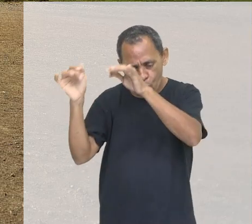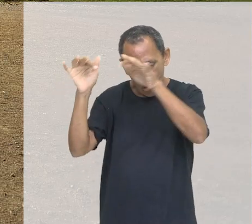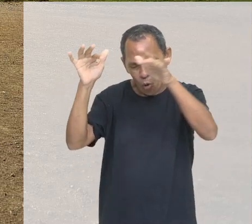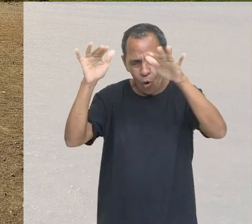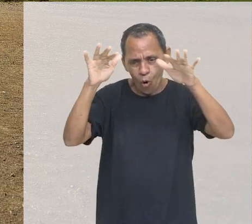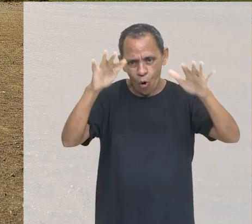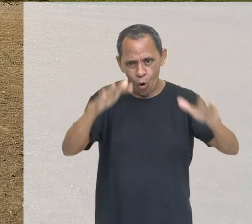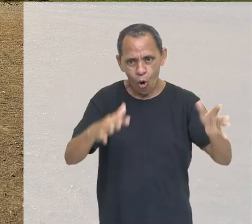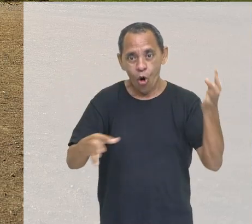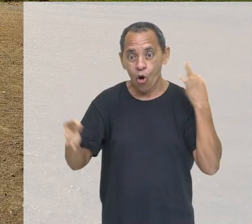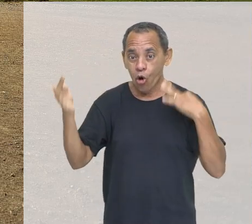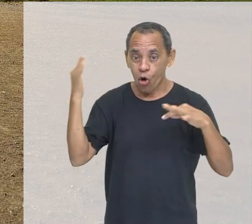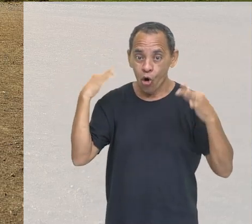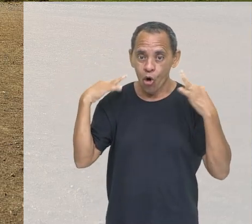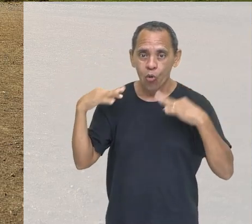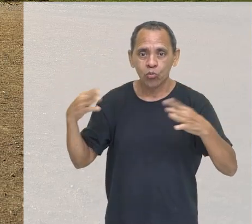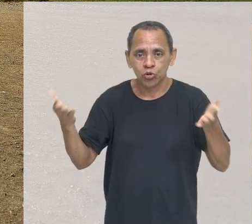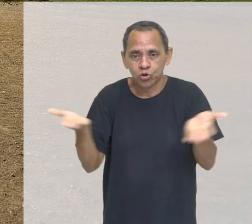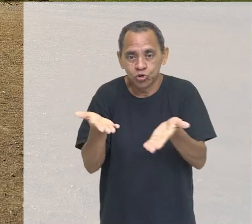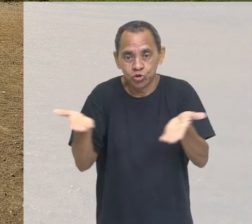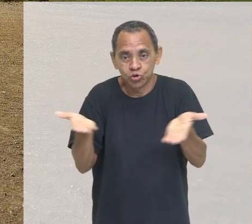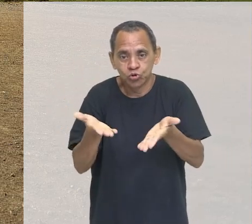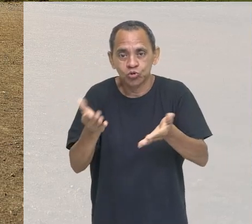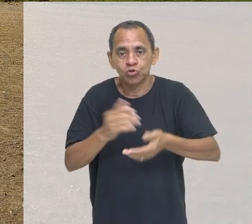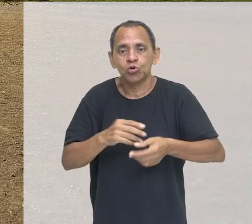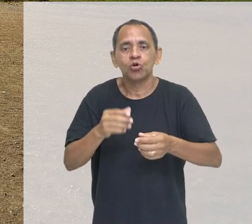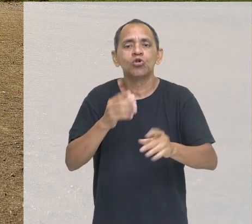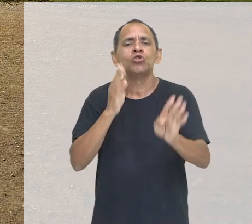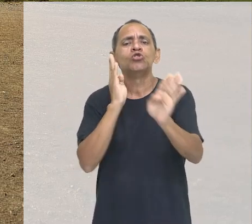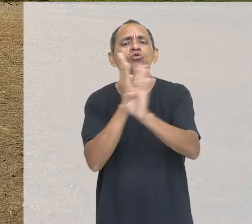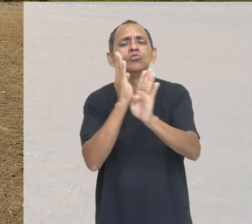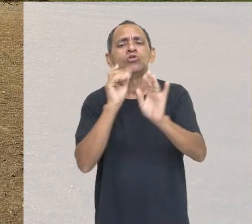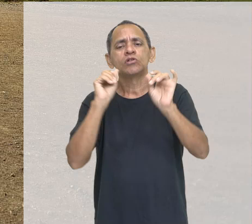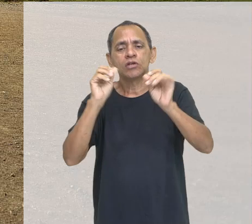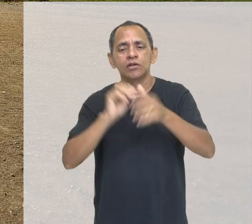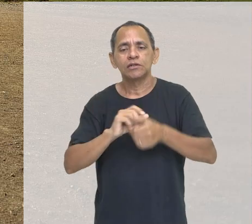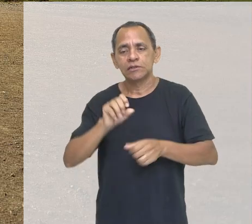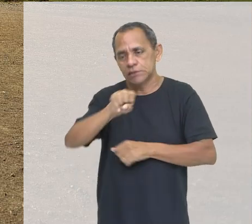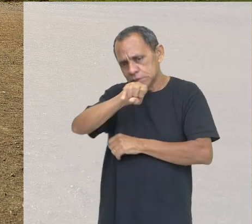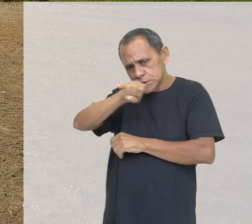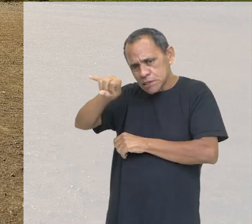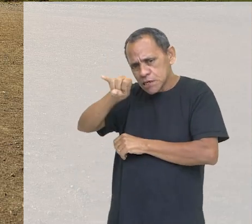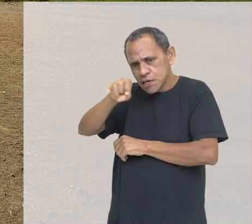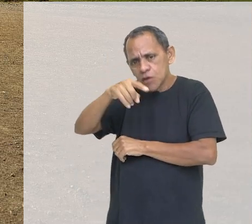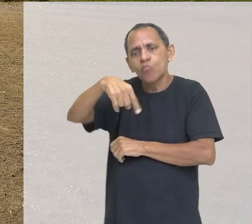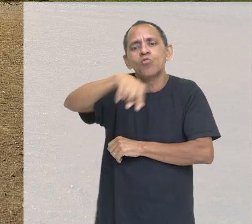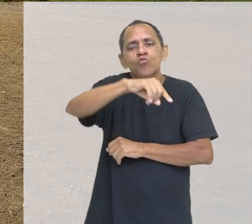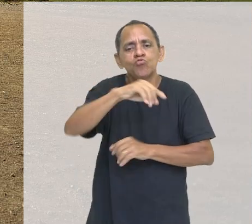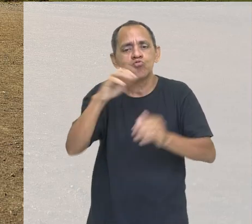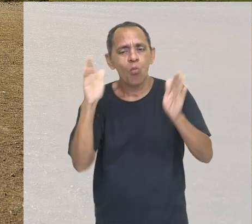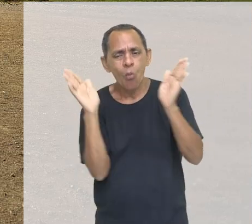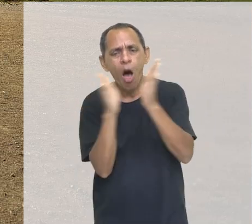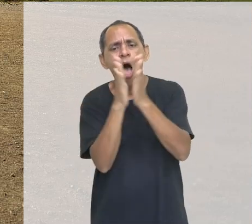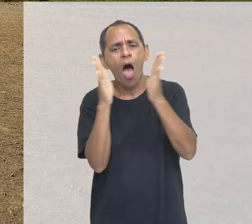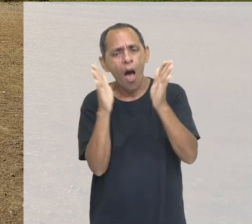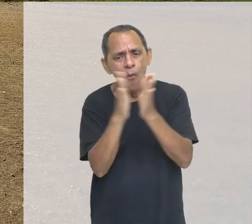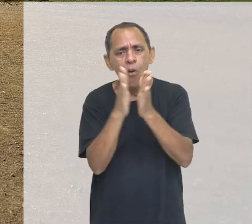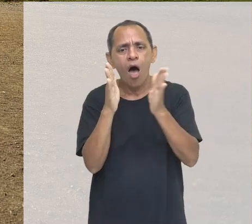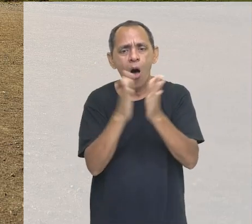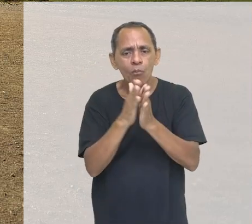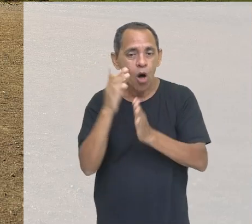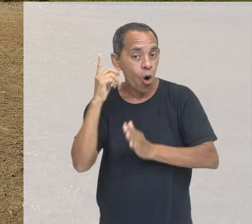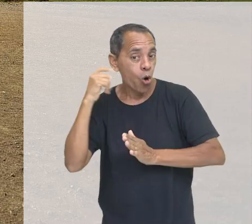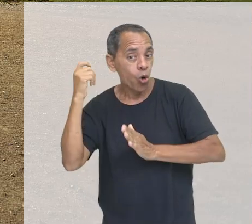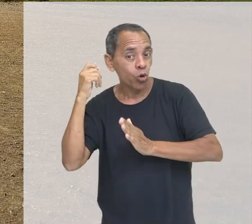né? Descobriu-se que, por exemplo, quando você bate palma aqui, né, na base dessa pirâmide, o som